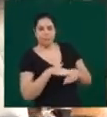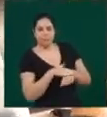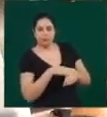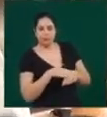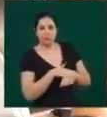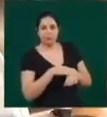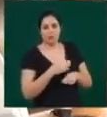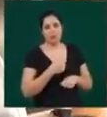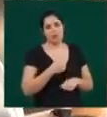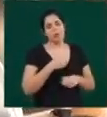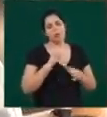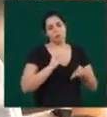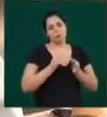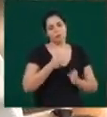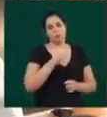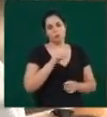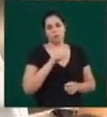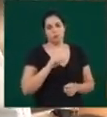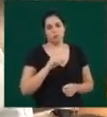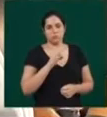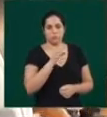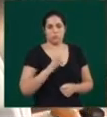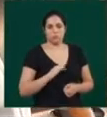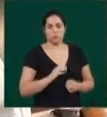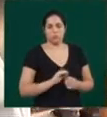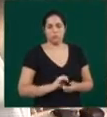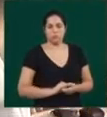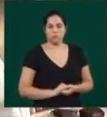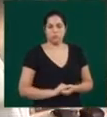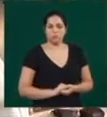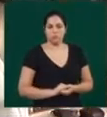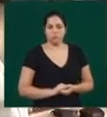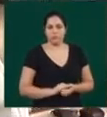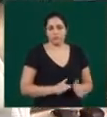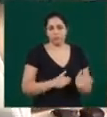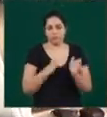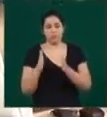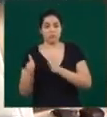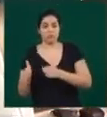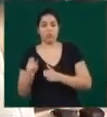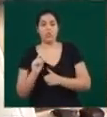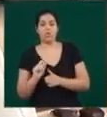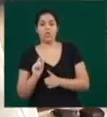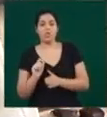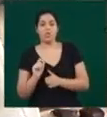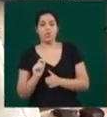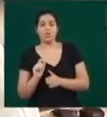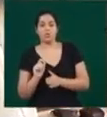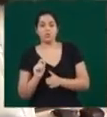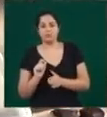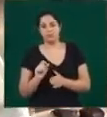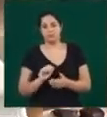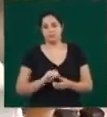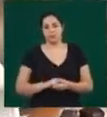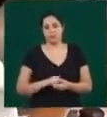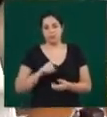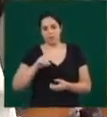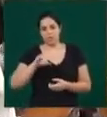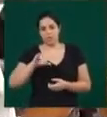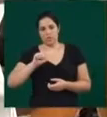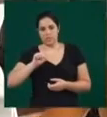tratamento ser 100% eficaz. O outro projeto que a ARUR está desenvolvendo é o Dispensa 60, porque